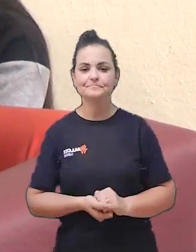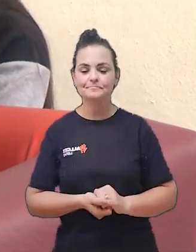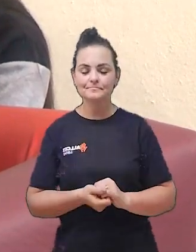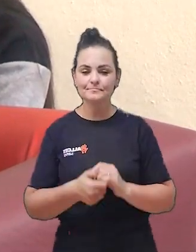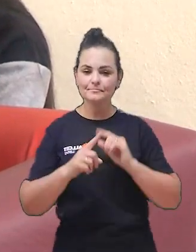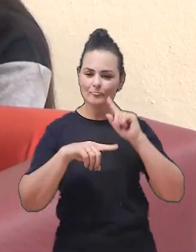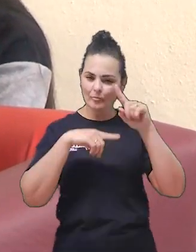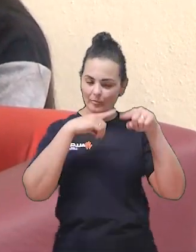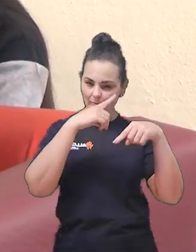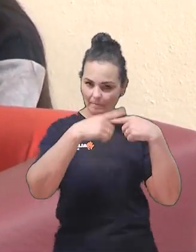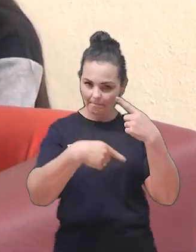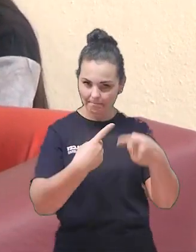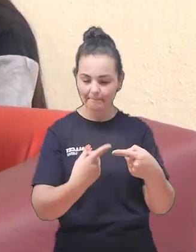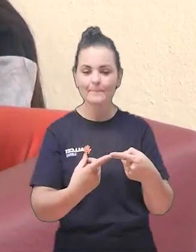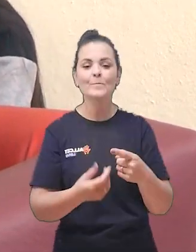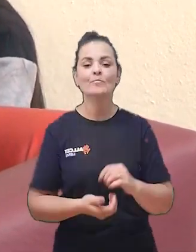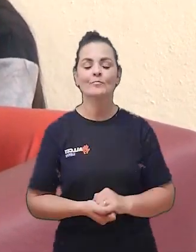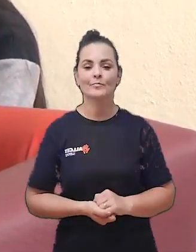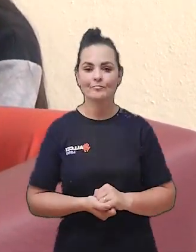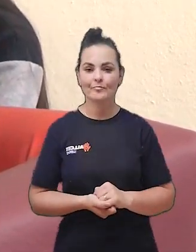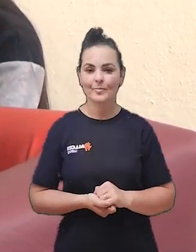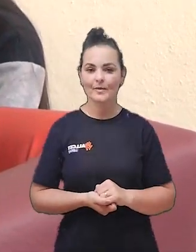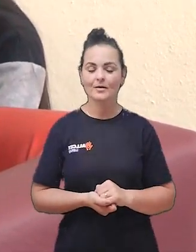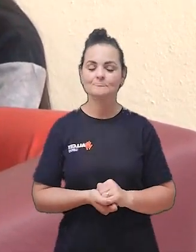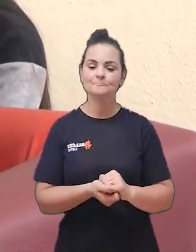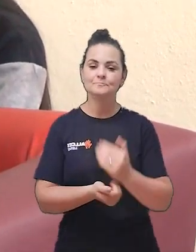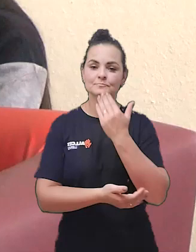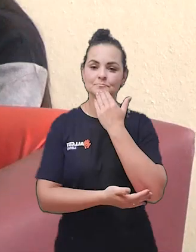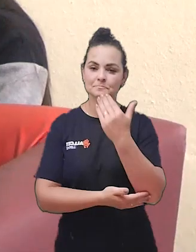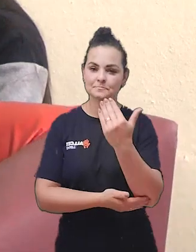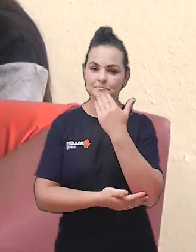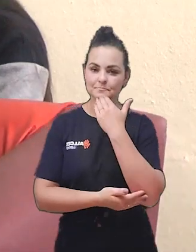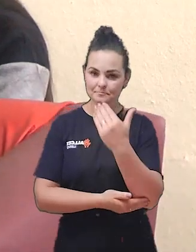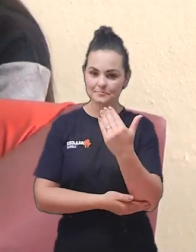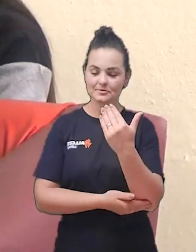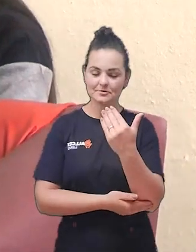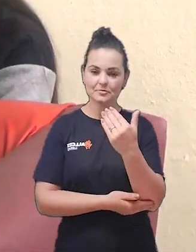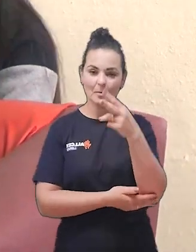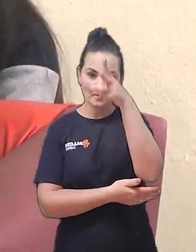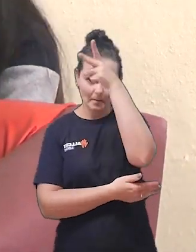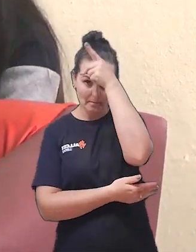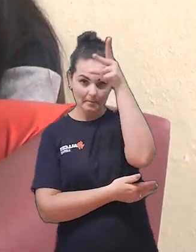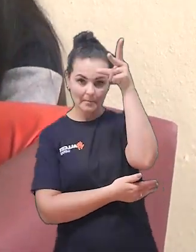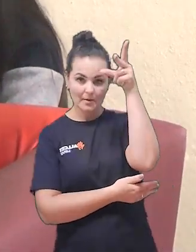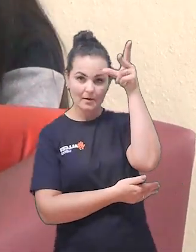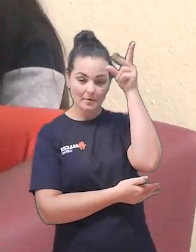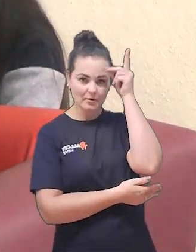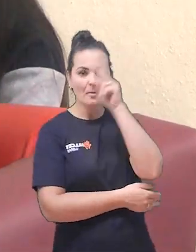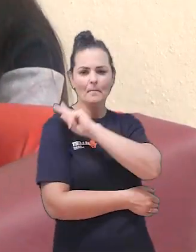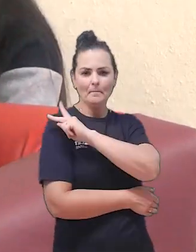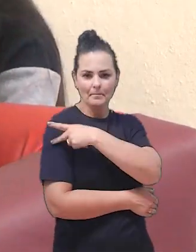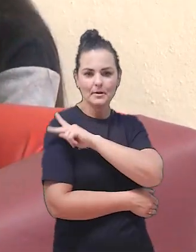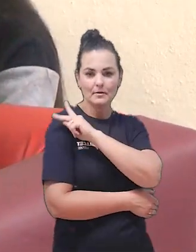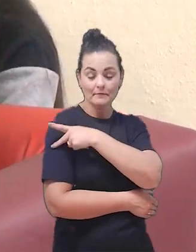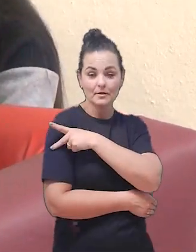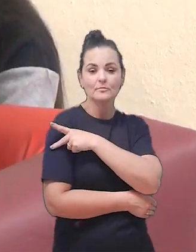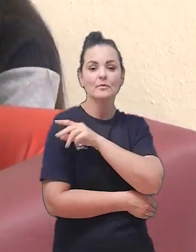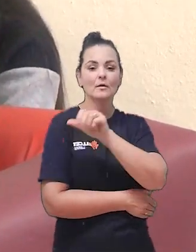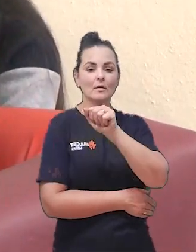depois eu fui muito enfático num pedido para o ex-prefeito Antídio Lunelli,